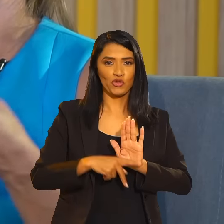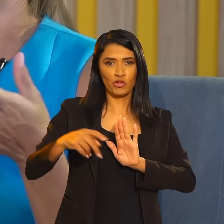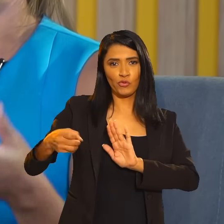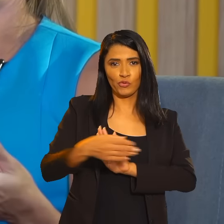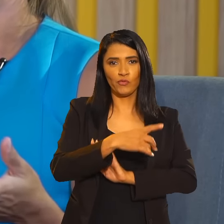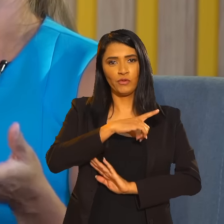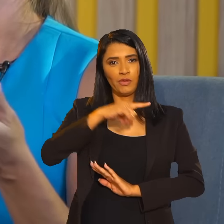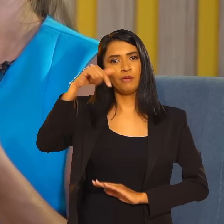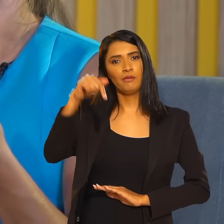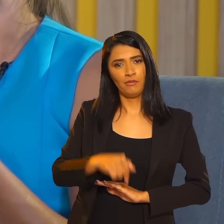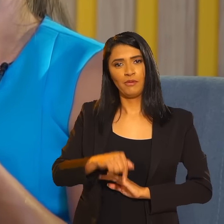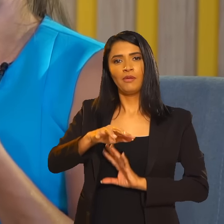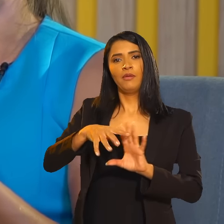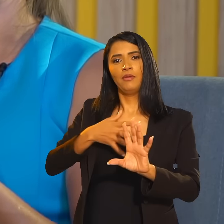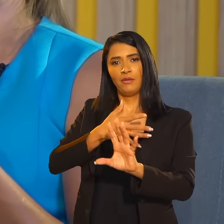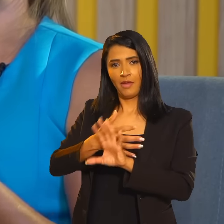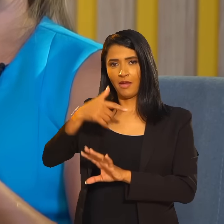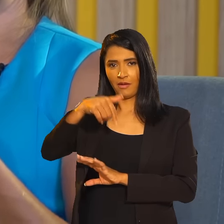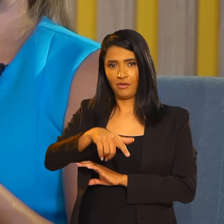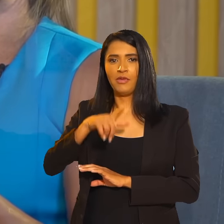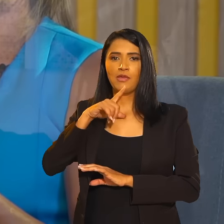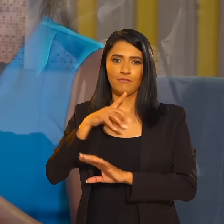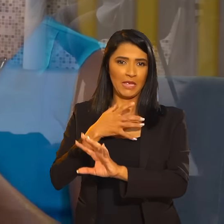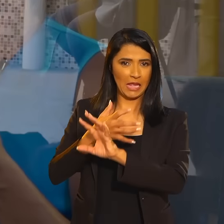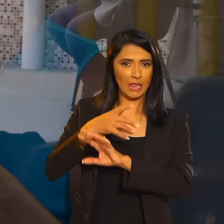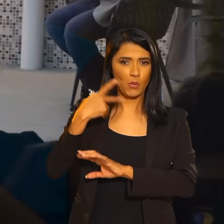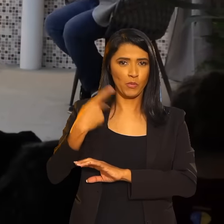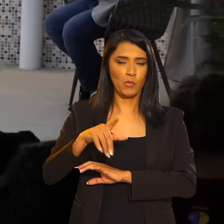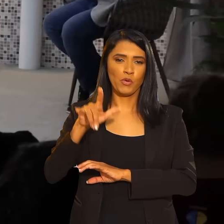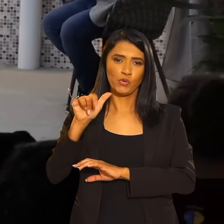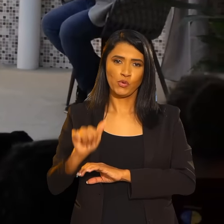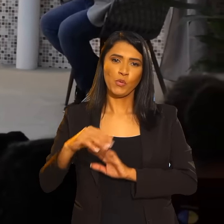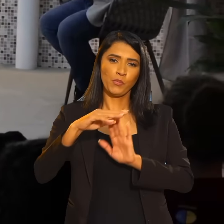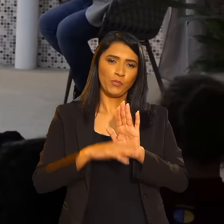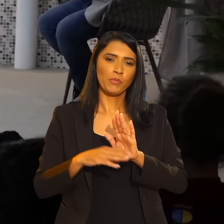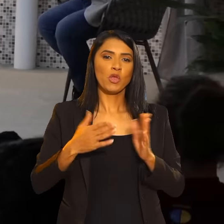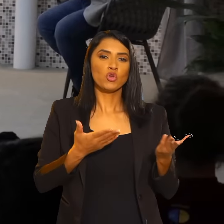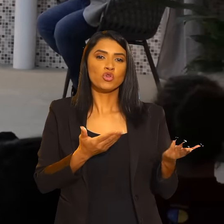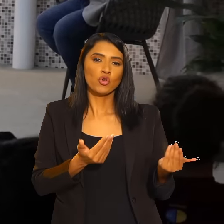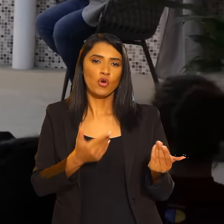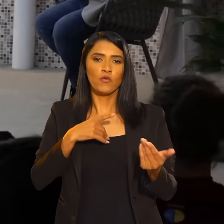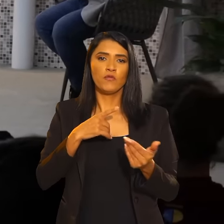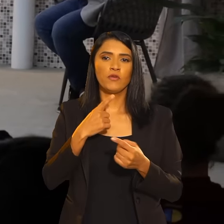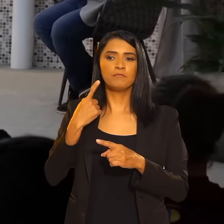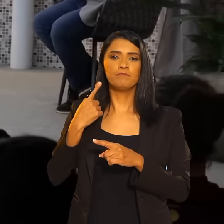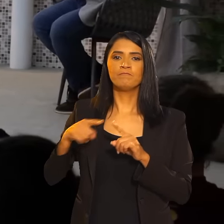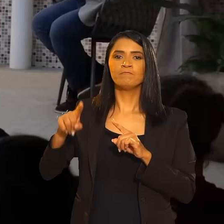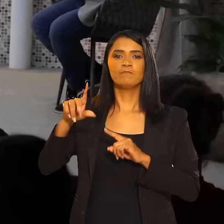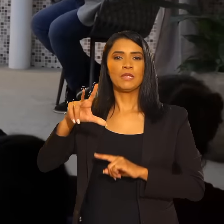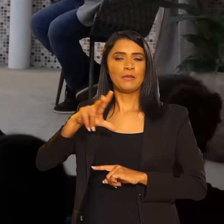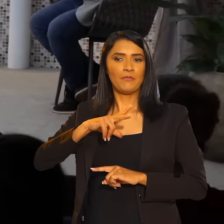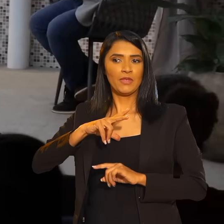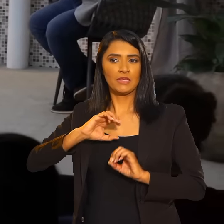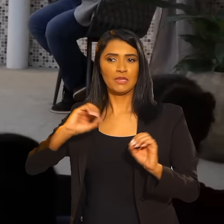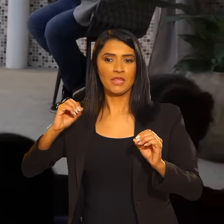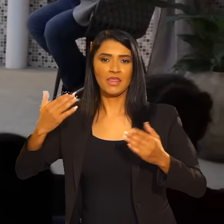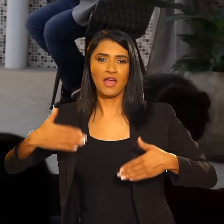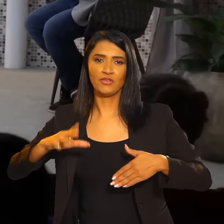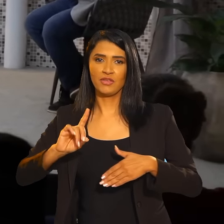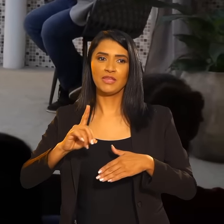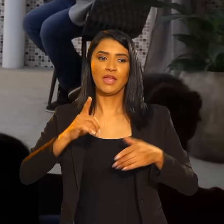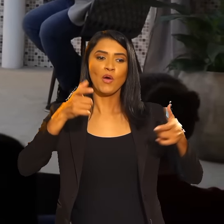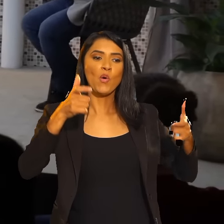projeto novo que nós temos aqui no canal Adventistas Lago Sul, que é um programa jovem, que se chama Sem Privacidade. O cenário é super diferente, é